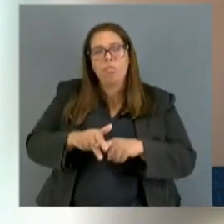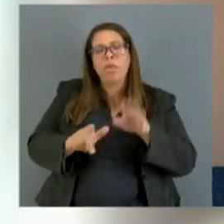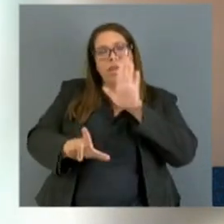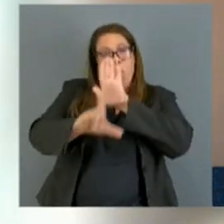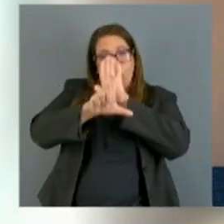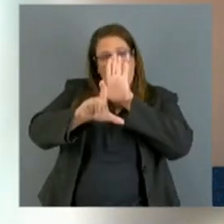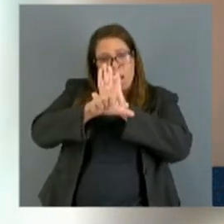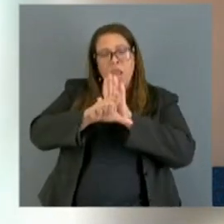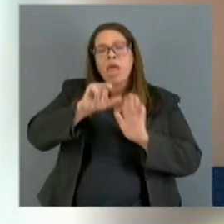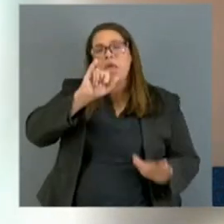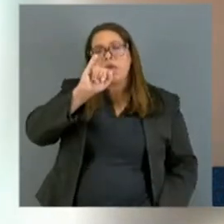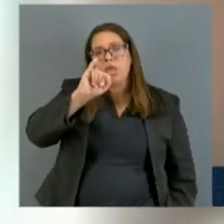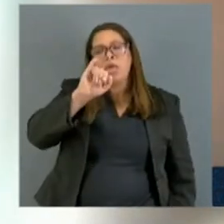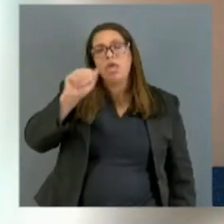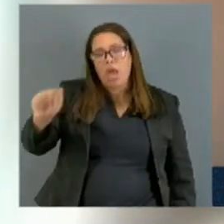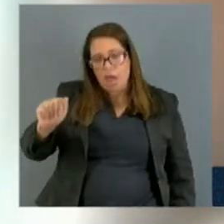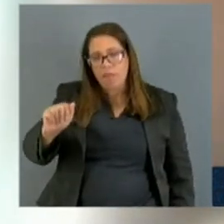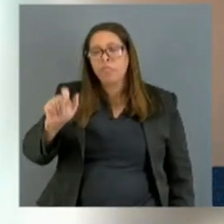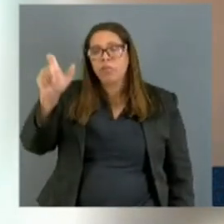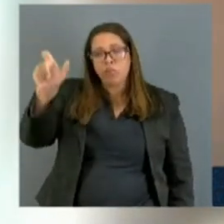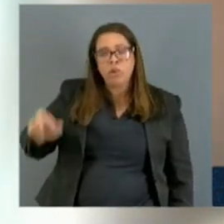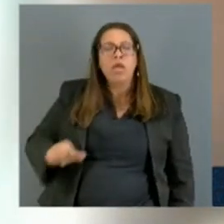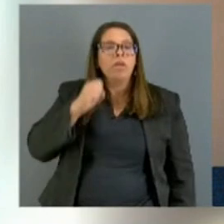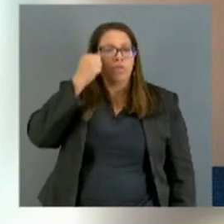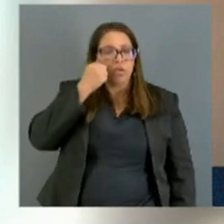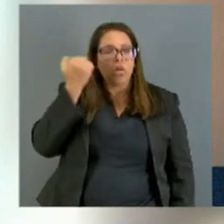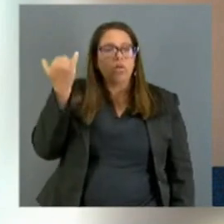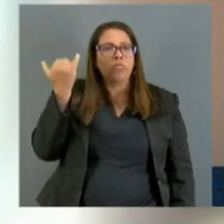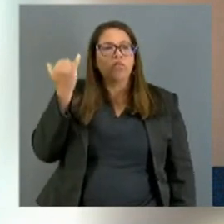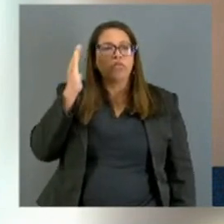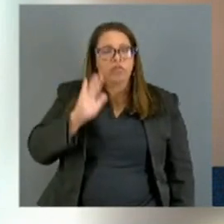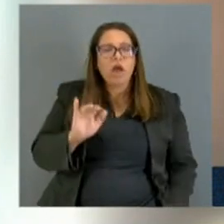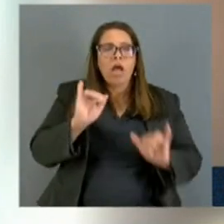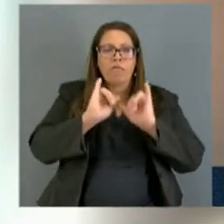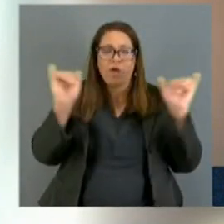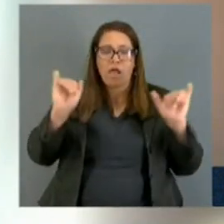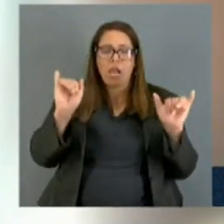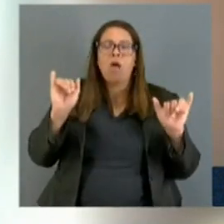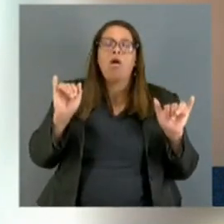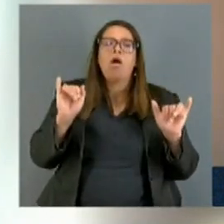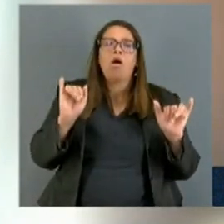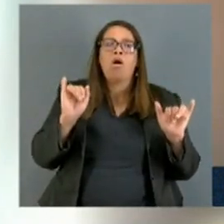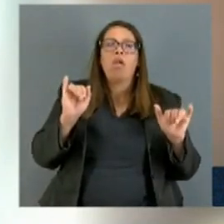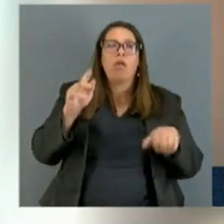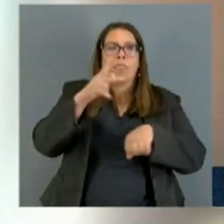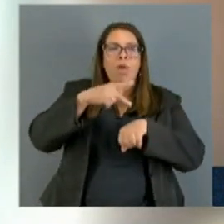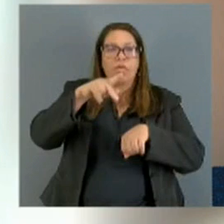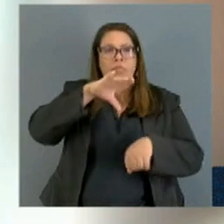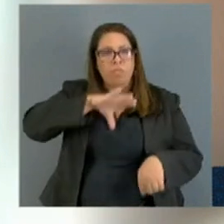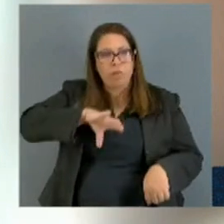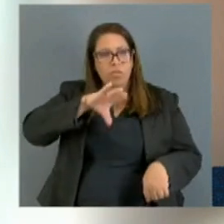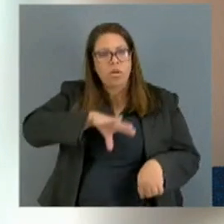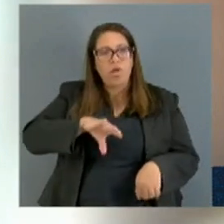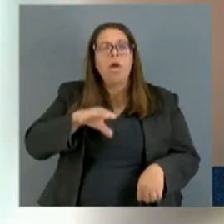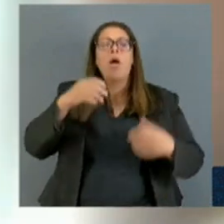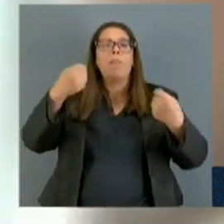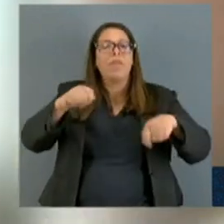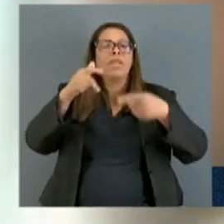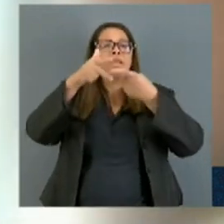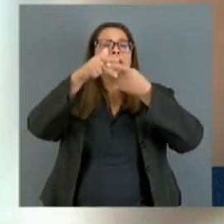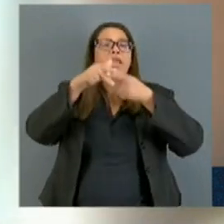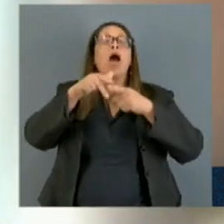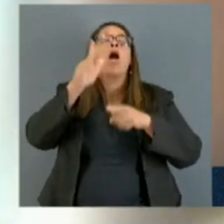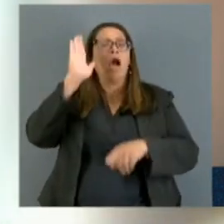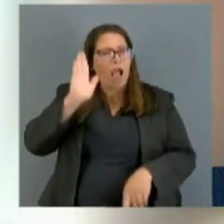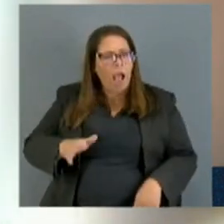como bem colocou o senador Eduardo Gomes em um evento recentemente no Fórum Jurídico de Lisboa, não regular de alguma forma é ser regulado. Então, se o Brasil quer